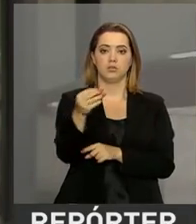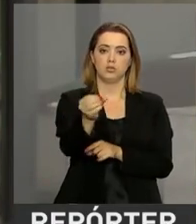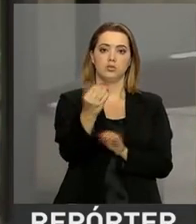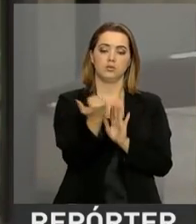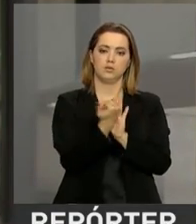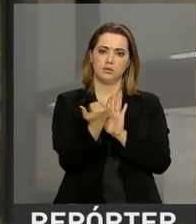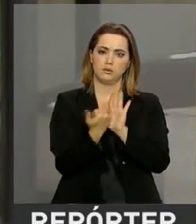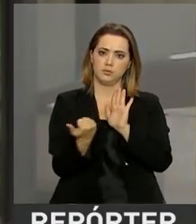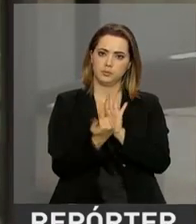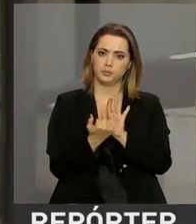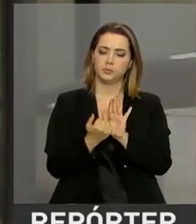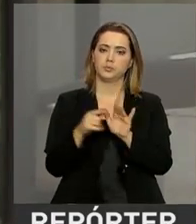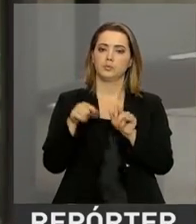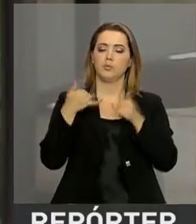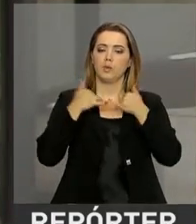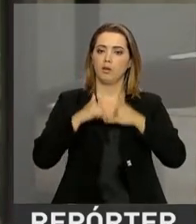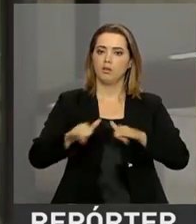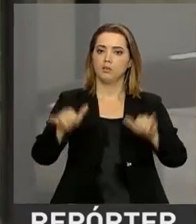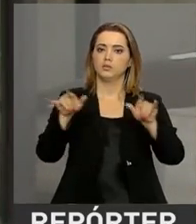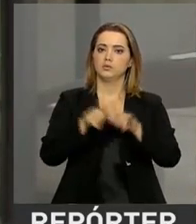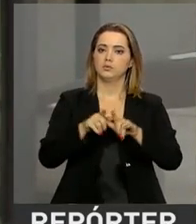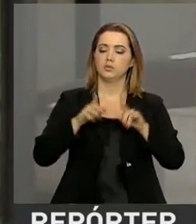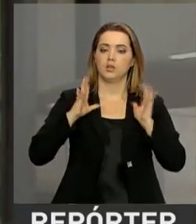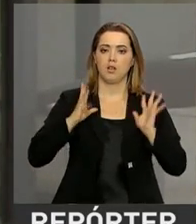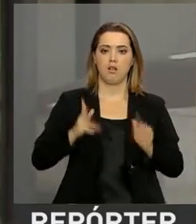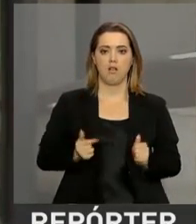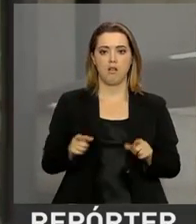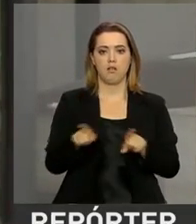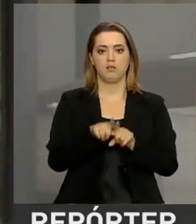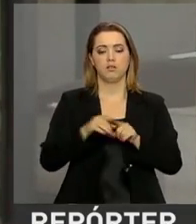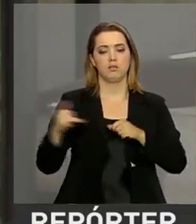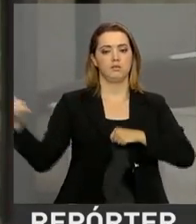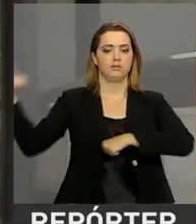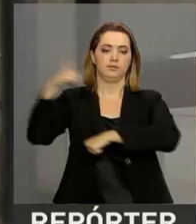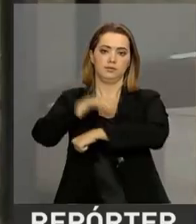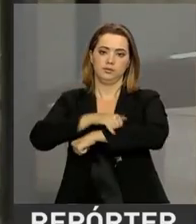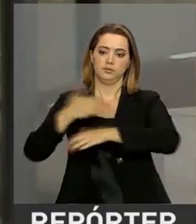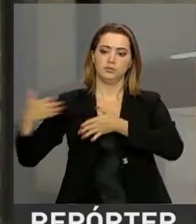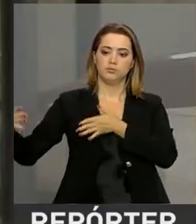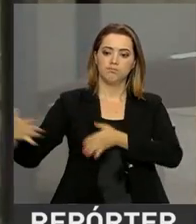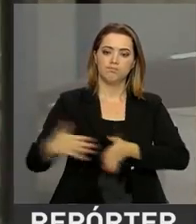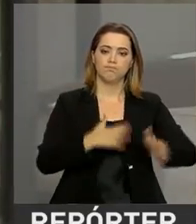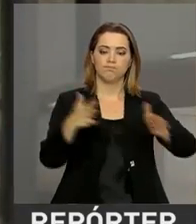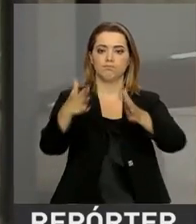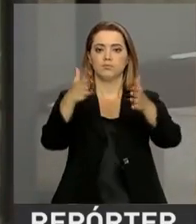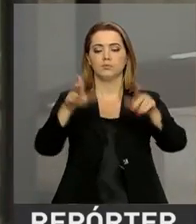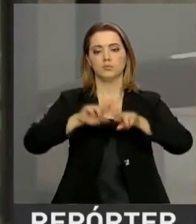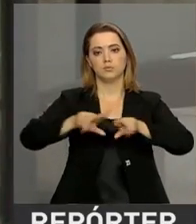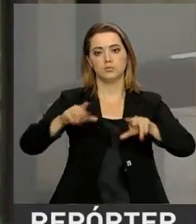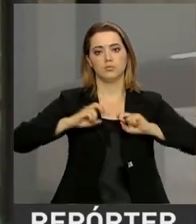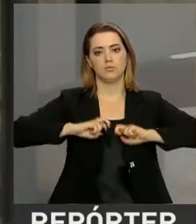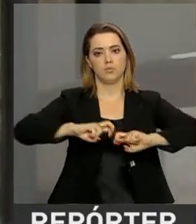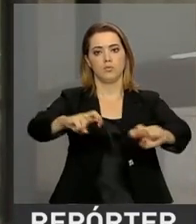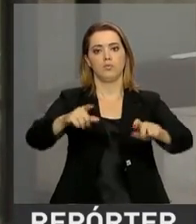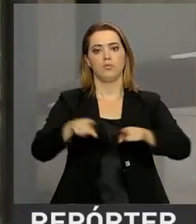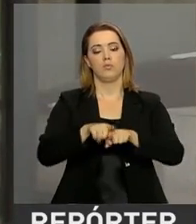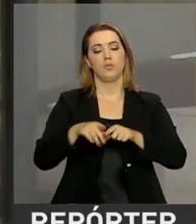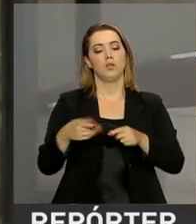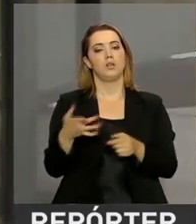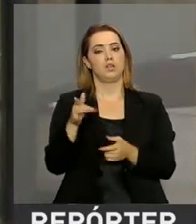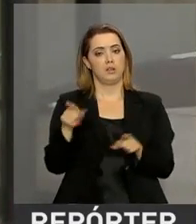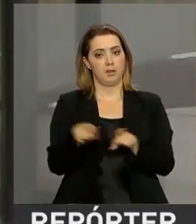nas áreas de energia saneamento aeroportos rodovias ferrovias portos e